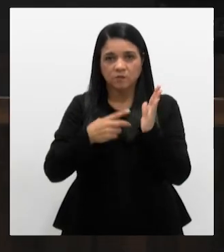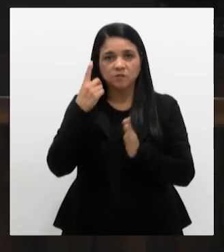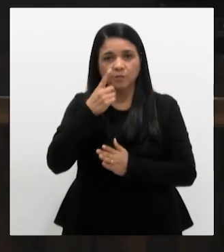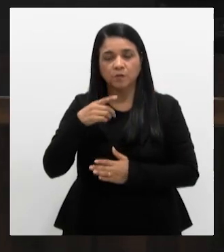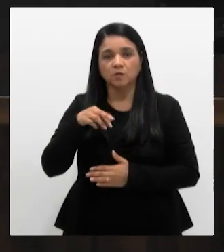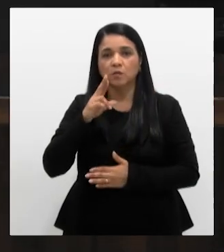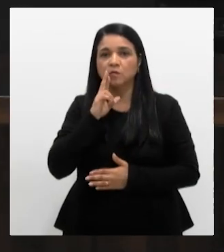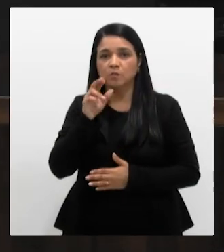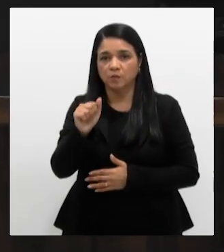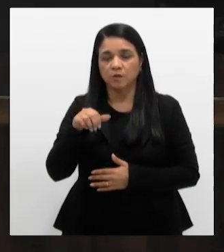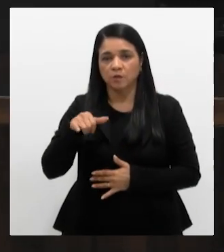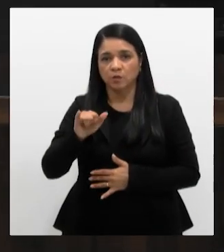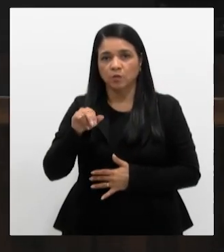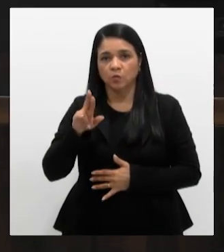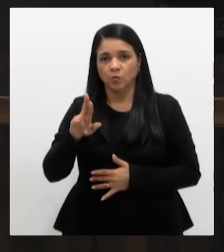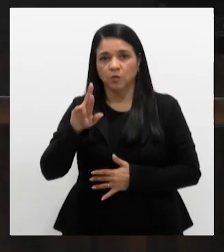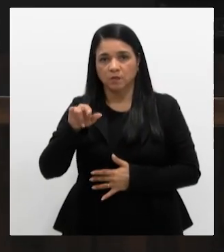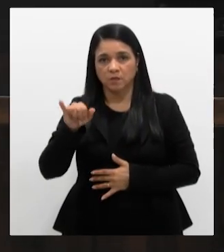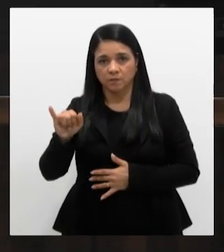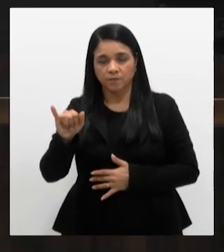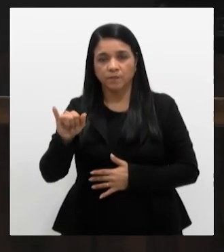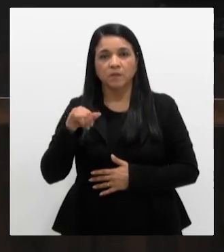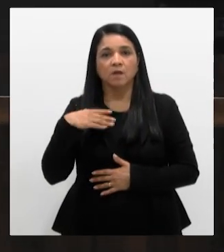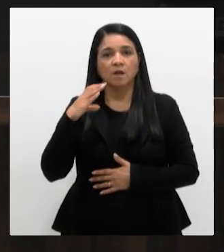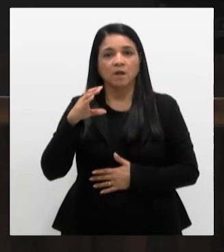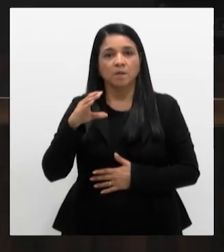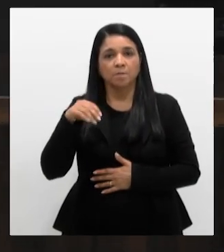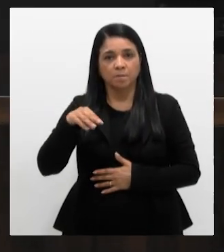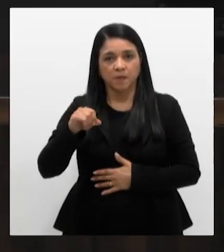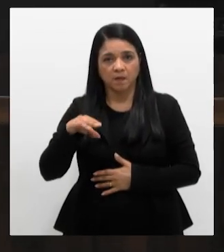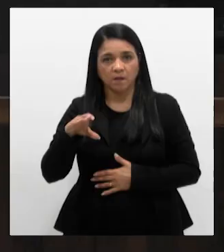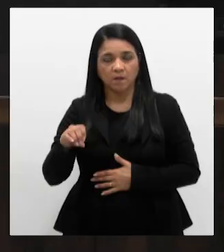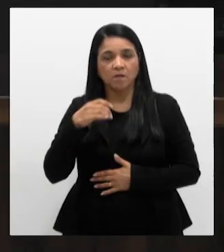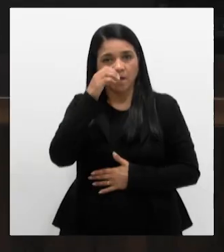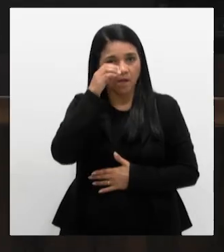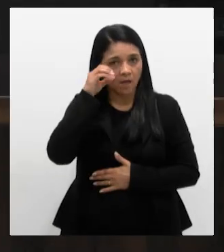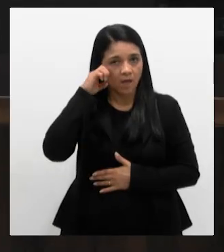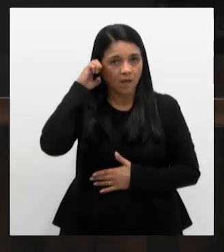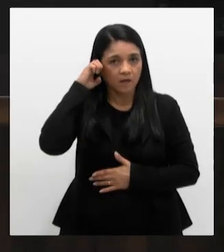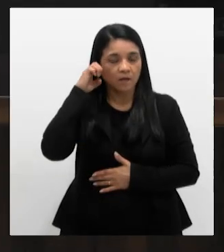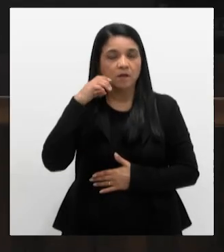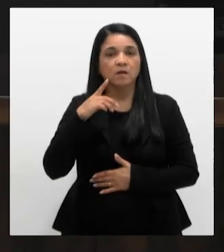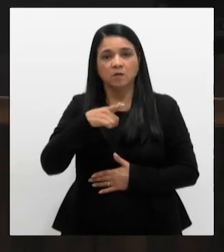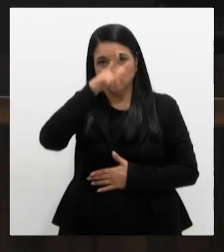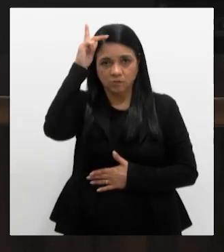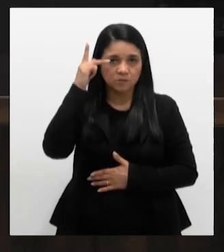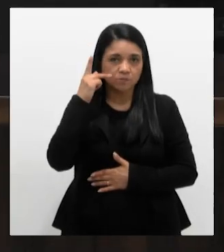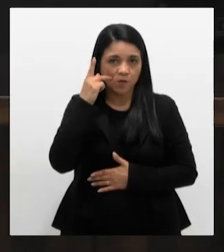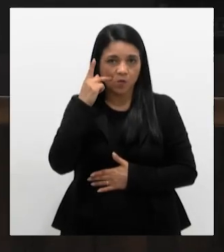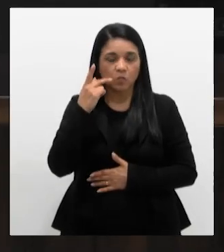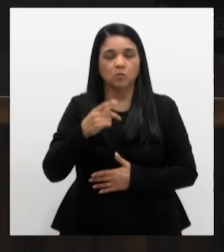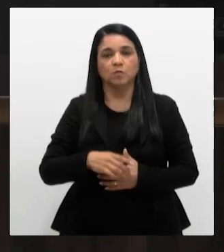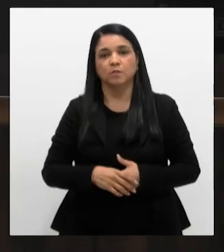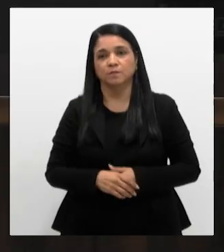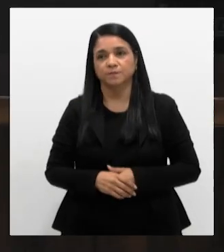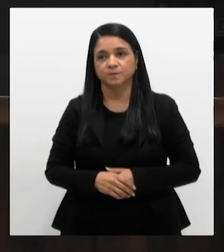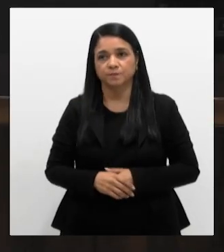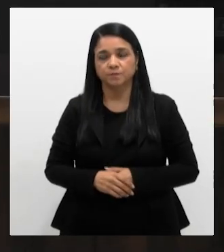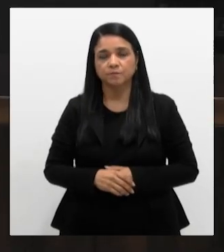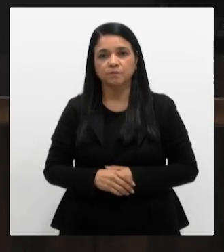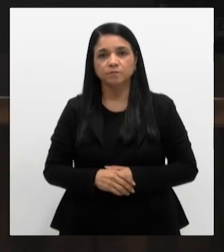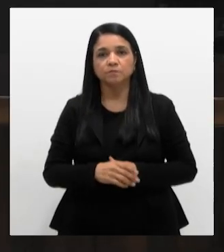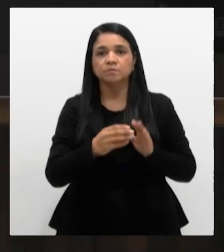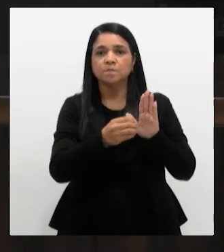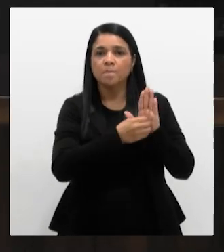Rodrigo Amorim, Yuri Moura, Carlos Mink, Érica Takimoto, Luiz Paulo e Luiz Paulo. Pendendo